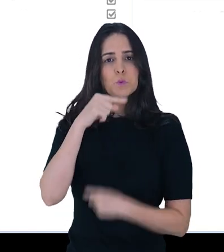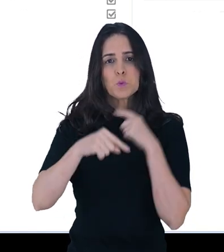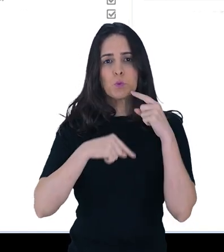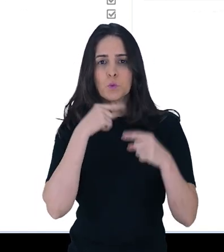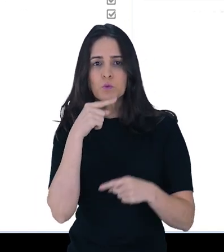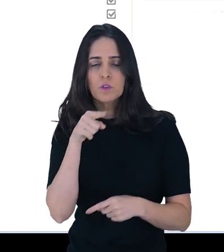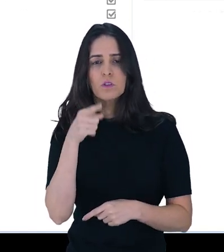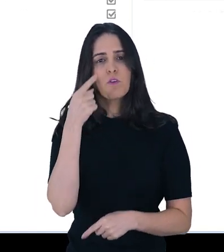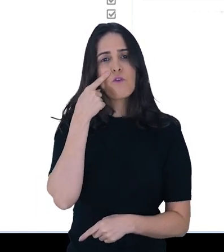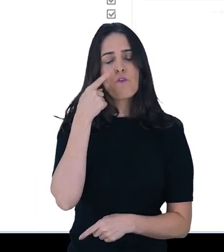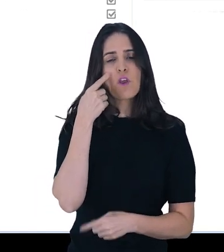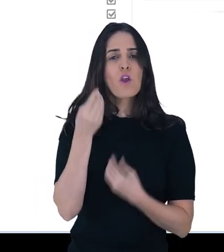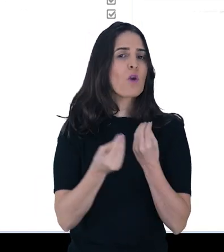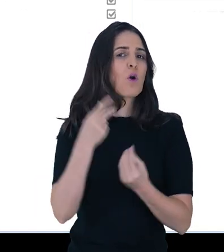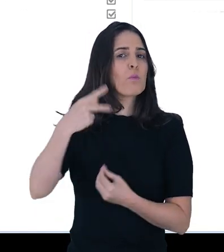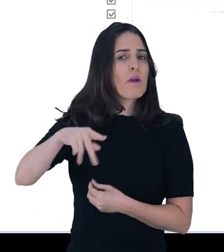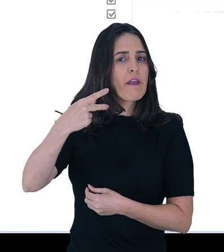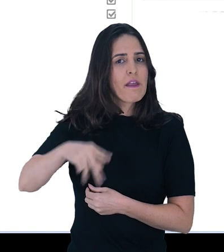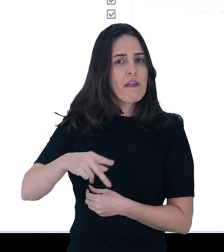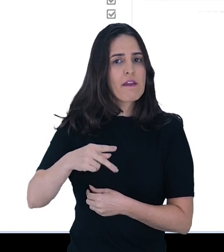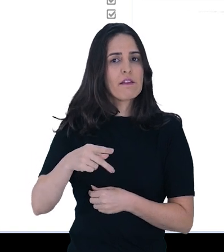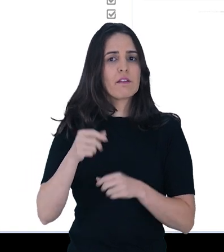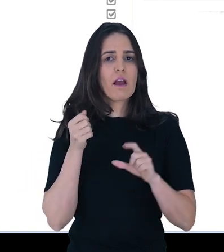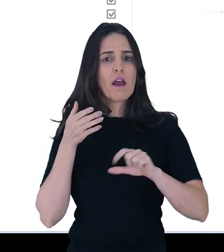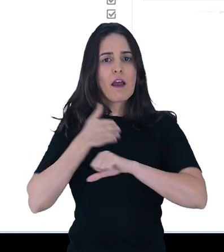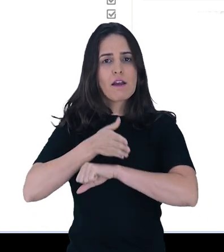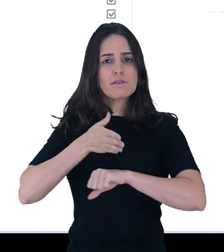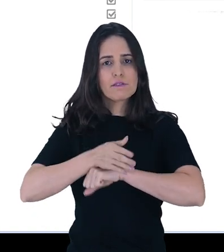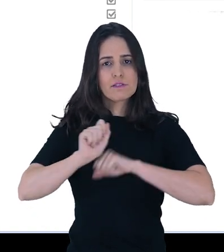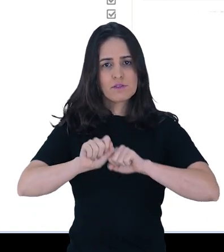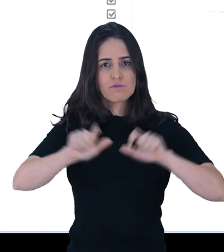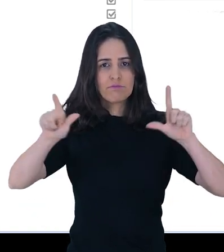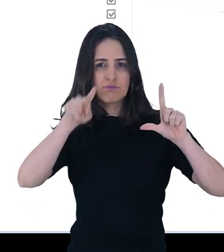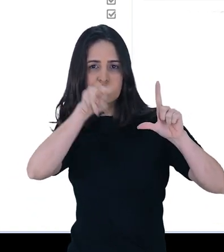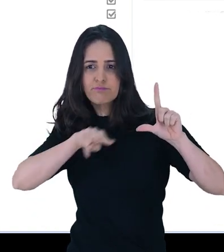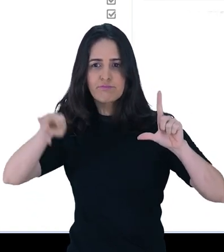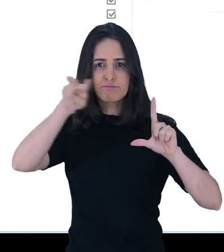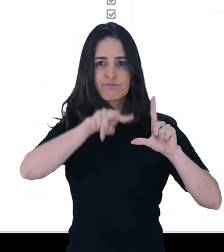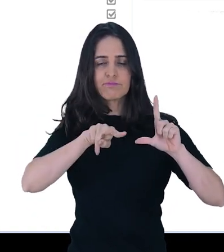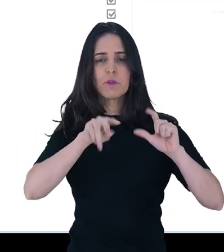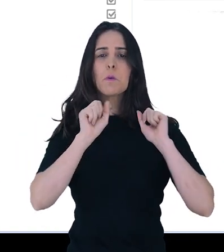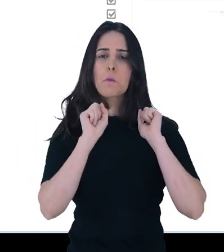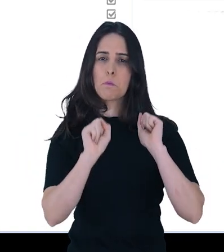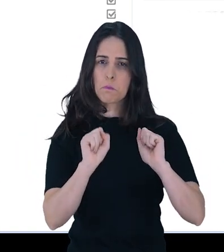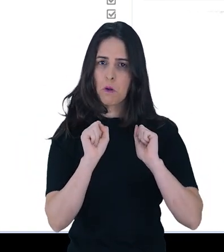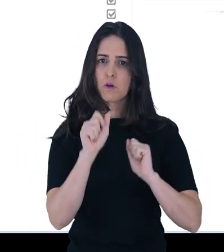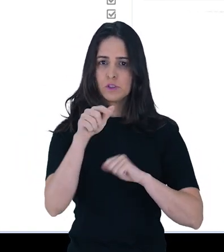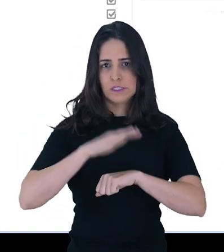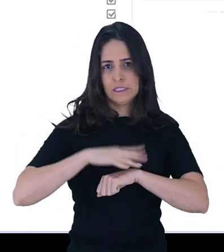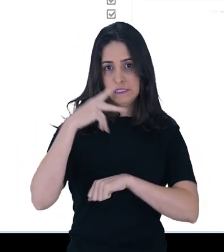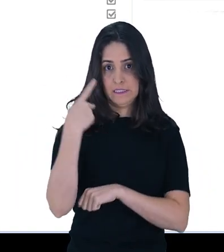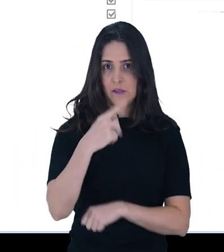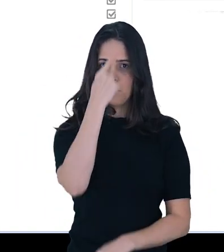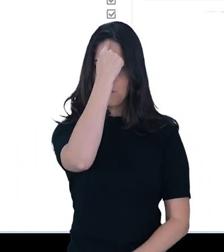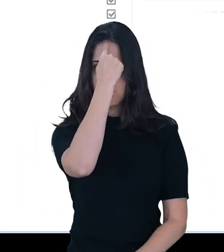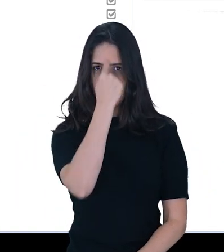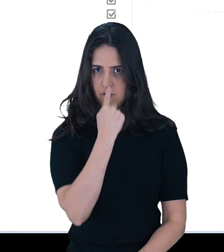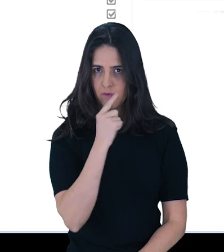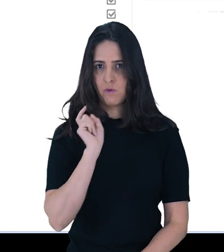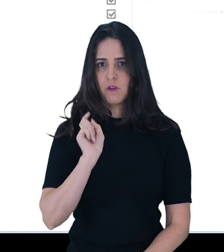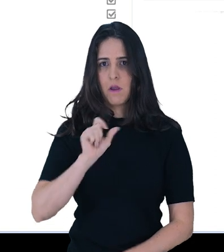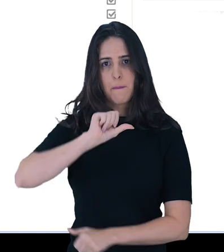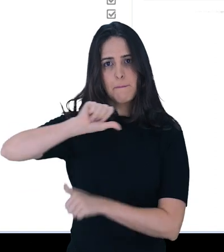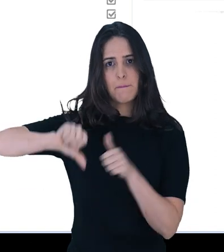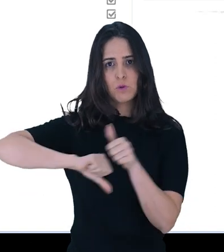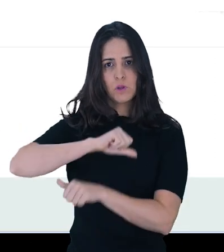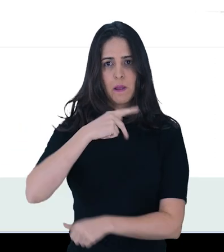e você queira ver como ele está vendo a sala. Você pode vir aqui no bloco do seu perfil,